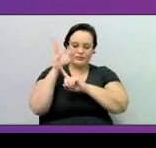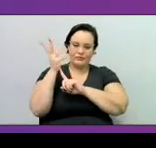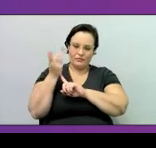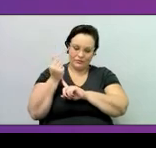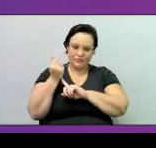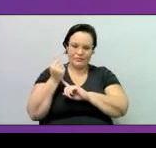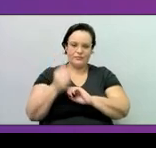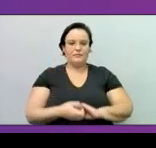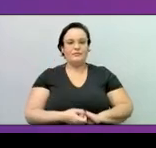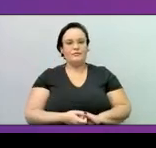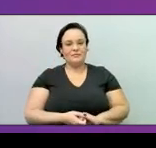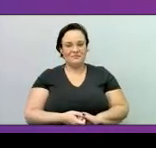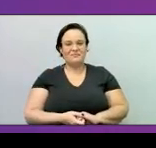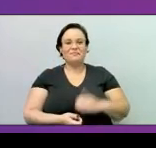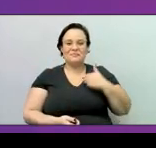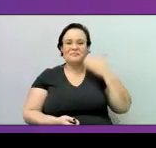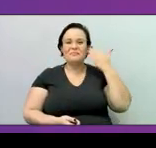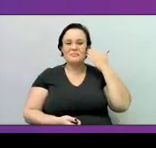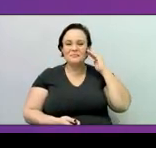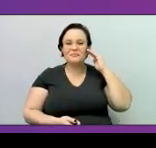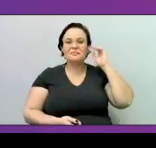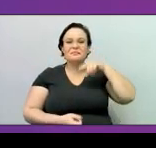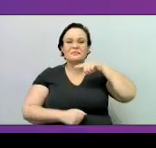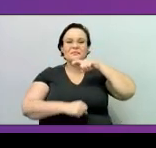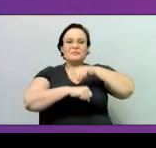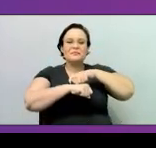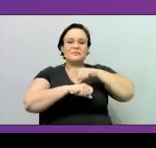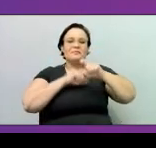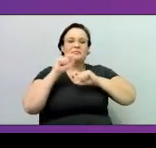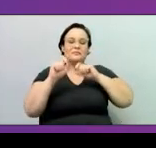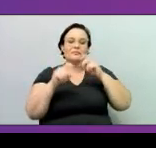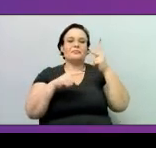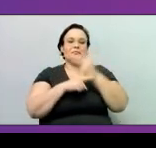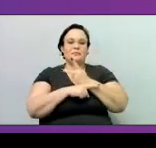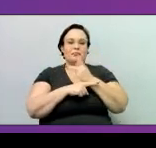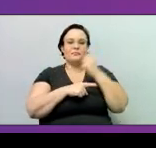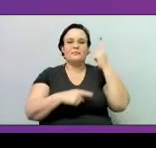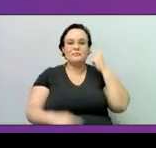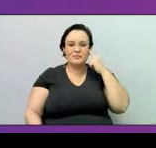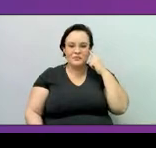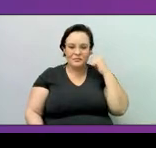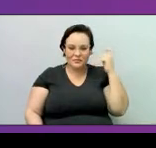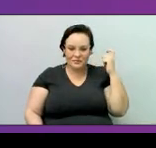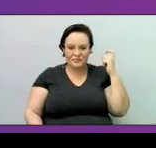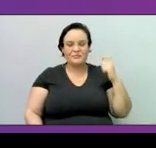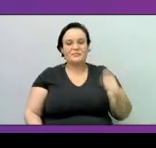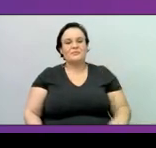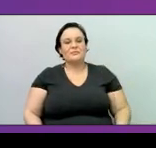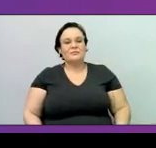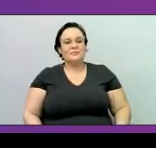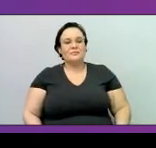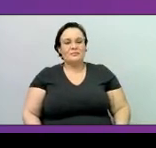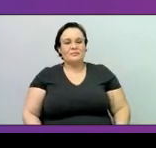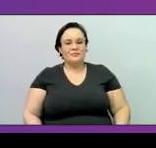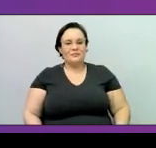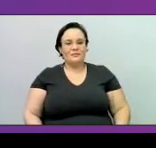Eu entendo assim é aquele momento ali que se da criação né que se dá um e